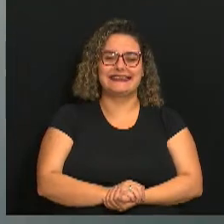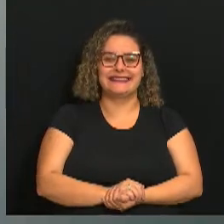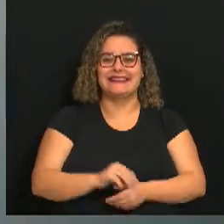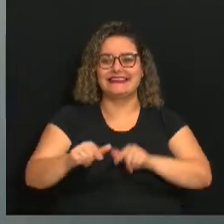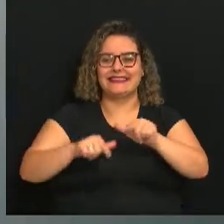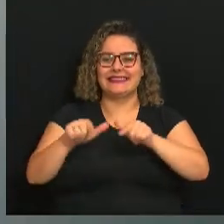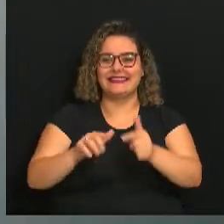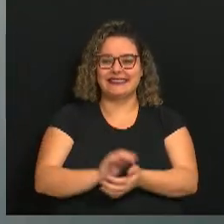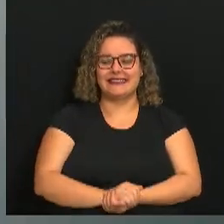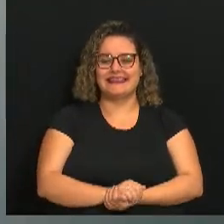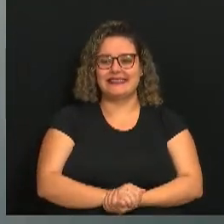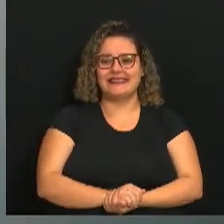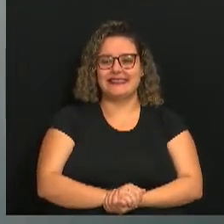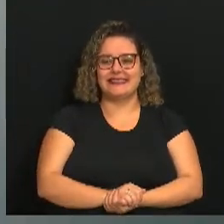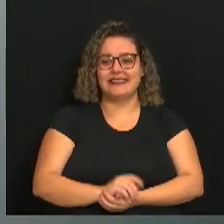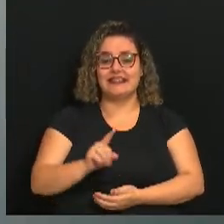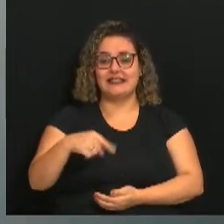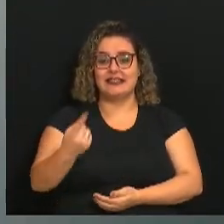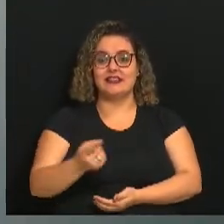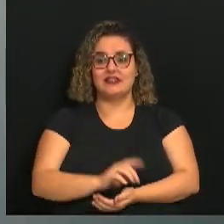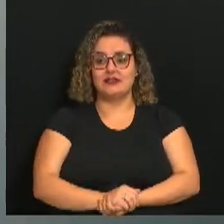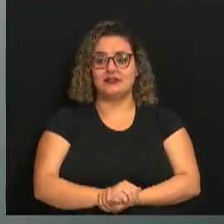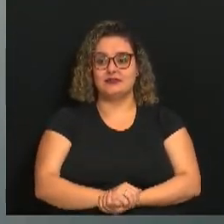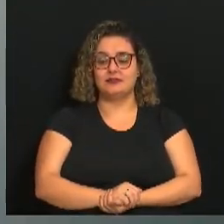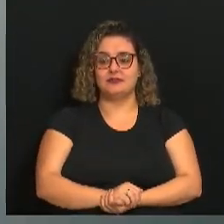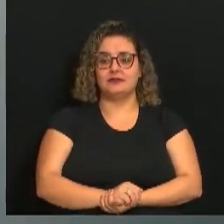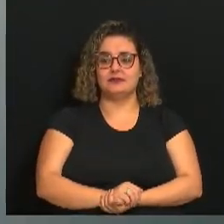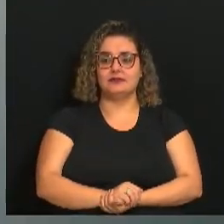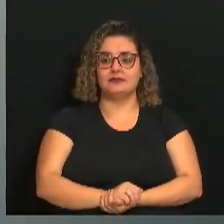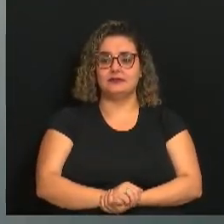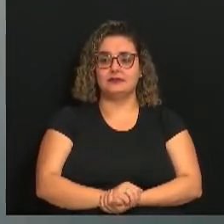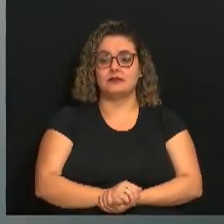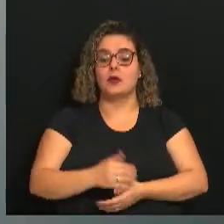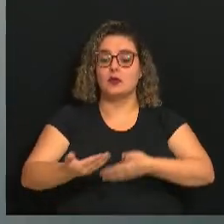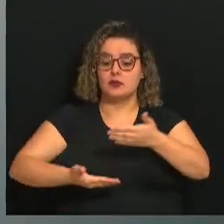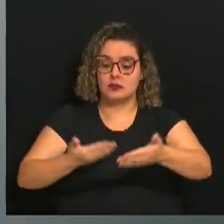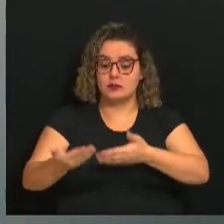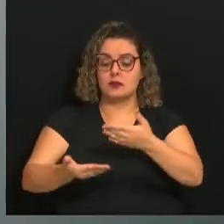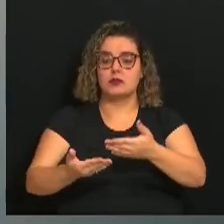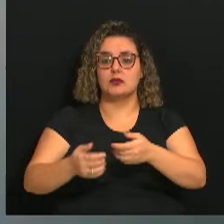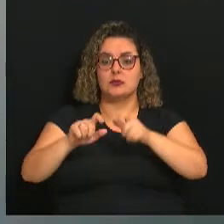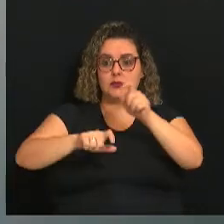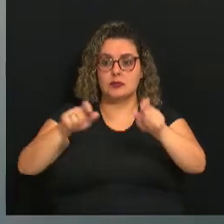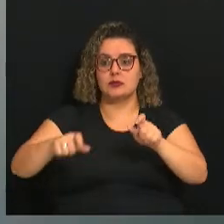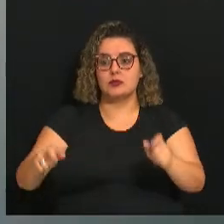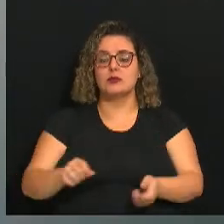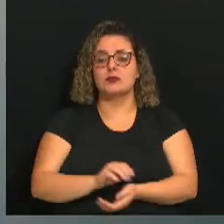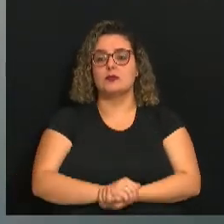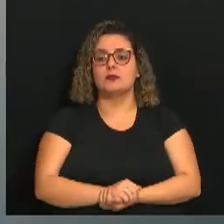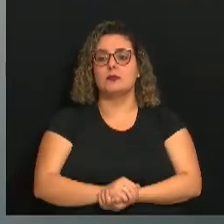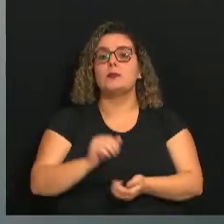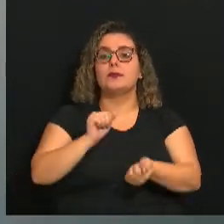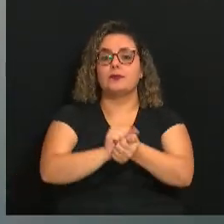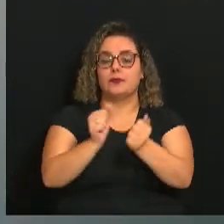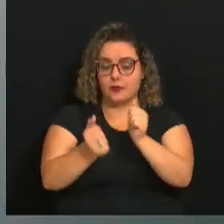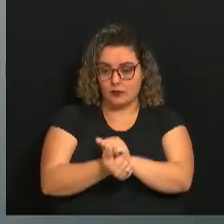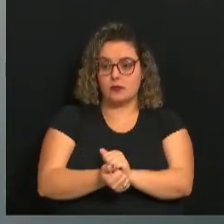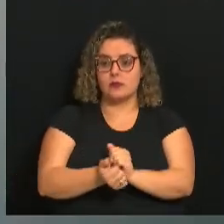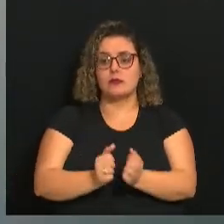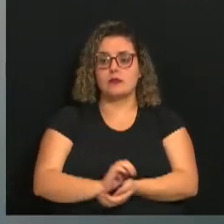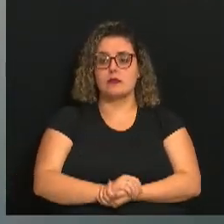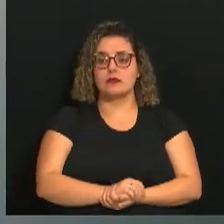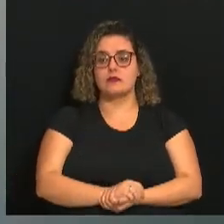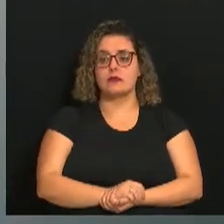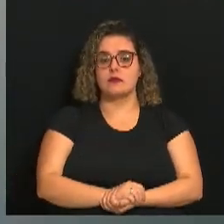cumprido, os postos estão sendo preenchidos, o serviço prestado para a população está sendo adequado, mais